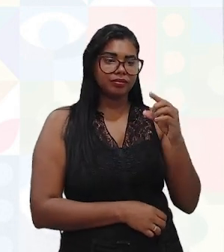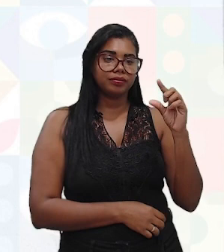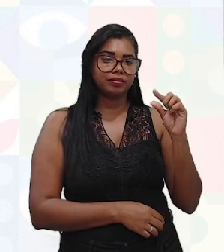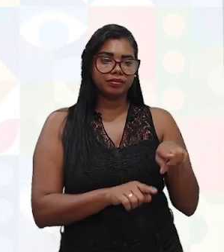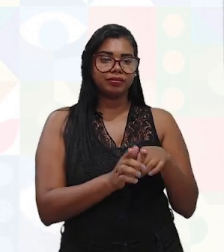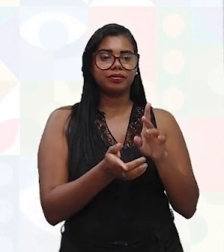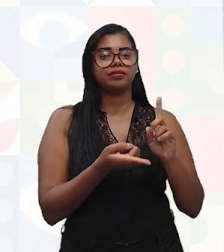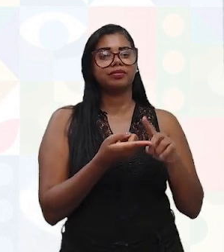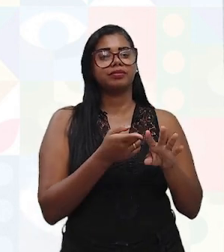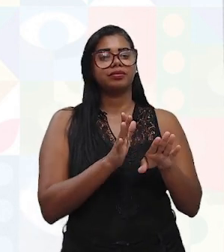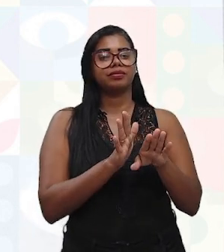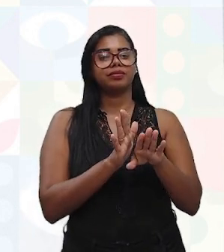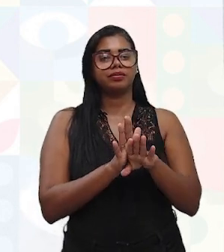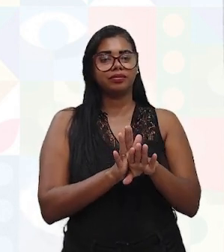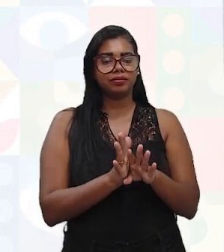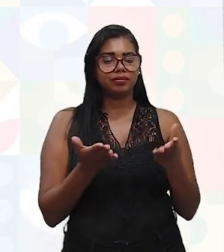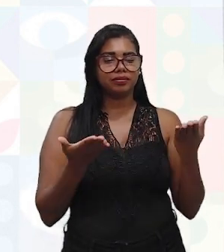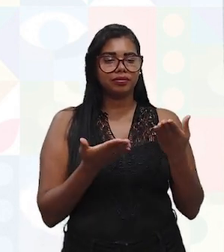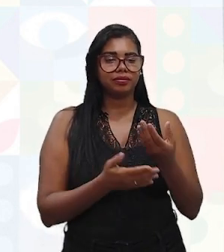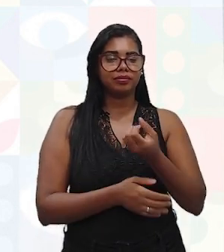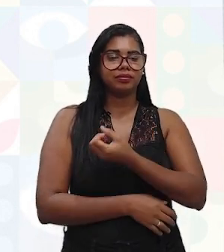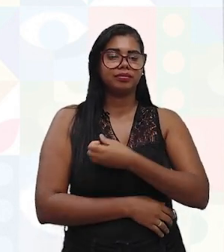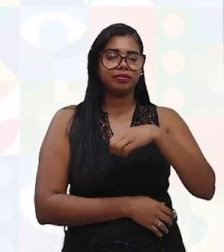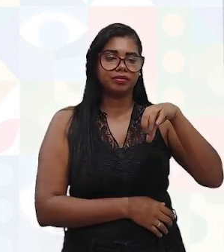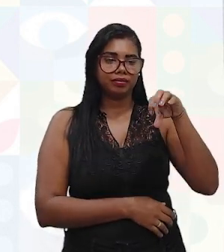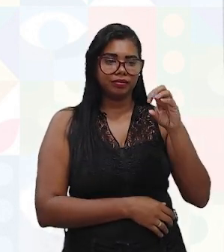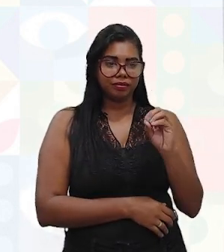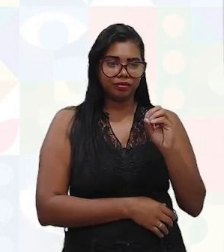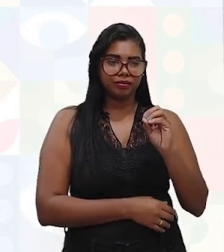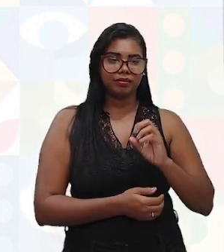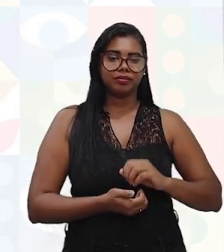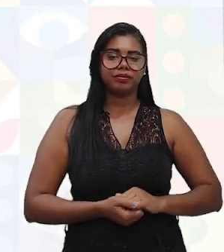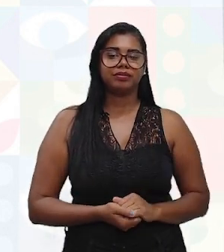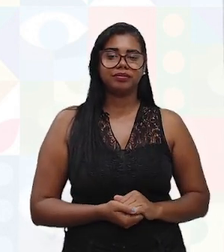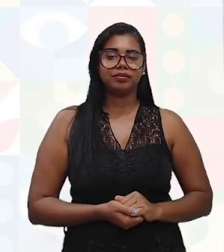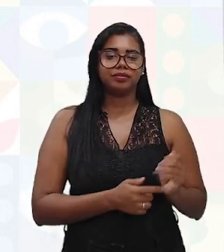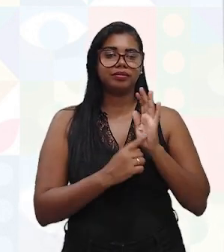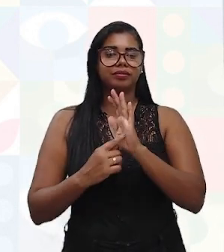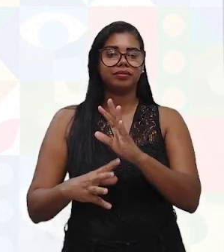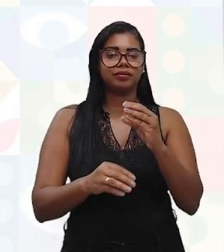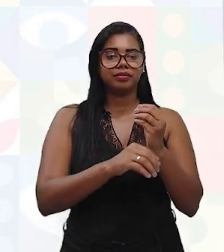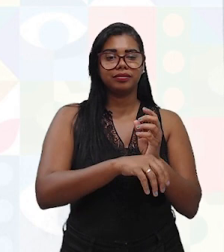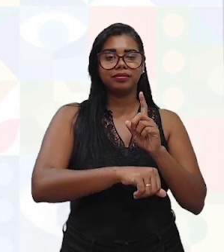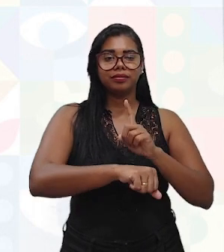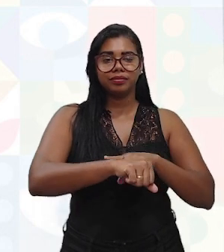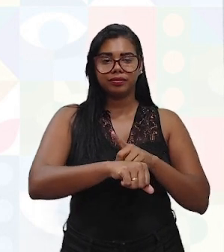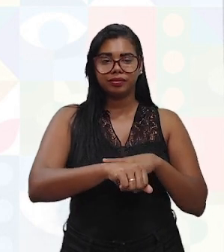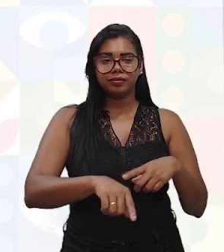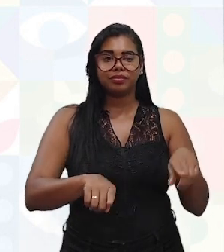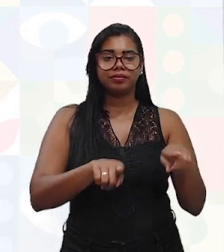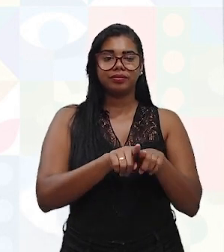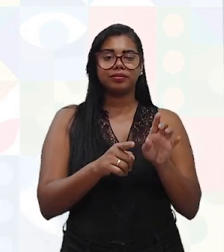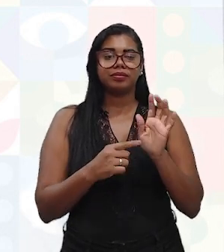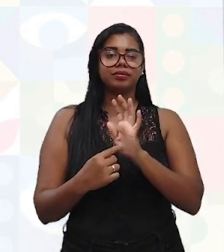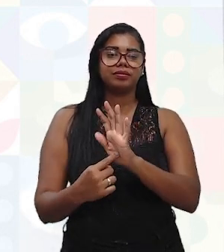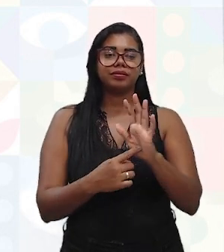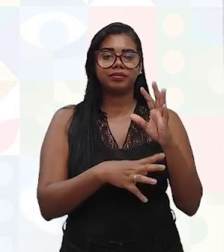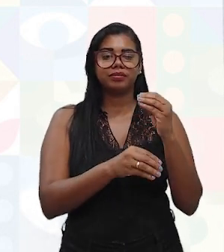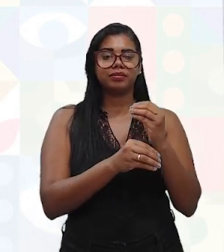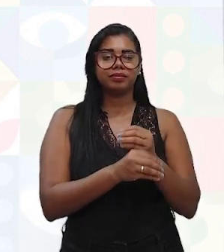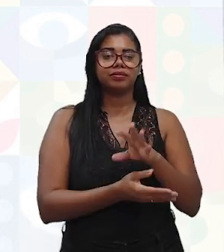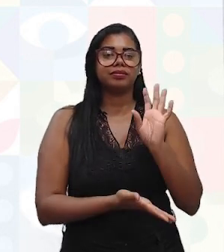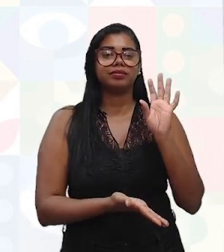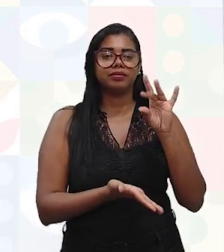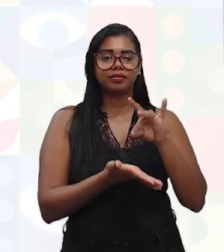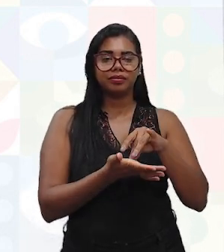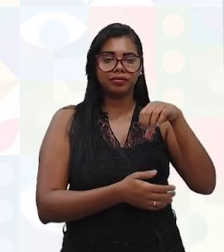seja, chegamos no número de 90 unidades. Portanto, o tempo de pedido para essa peça especifica que